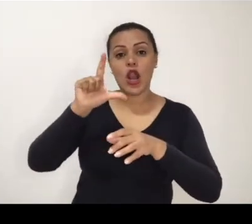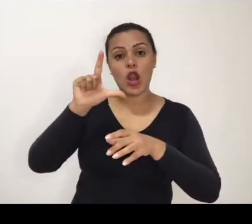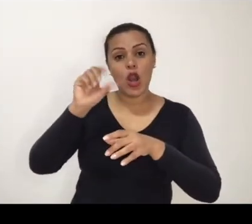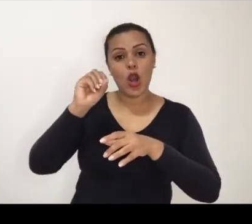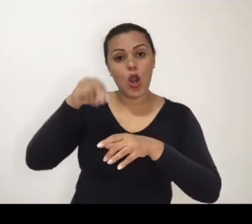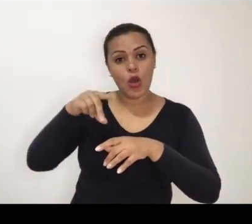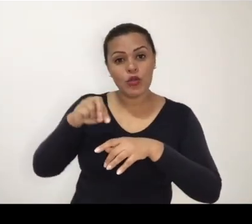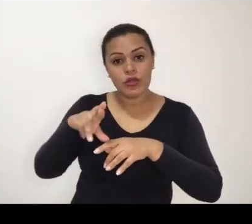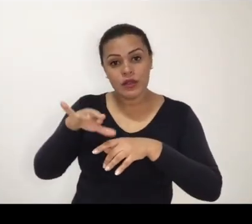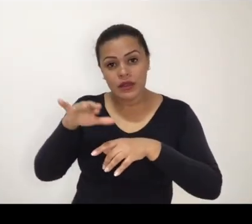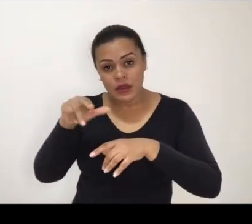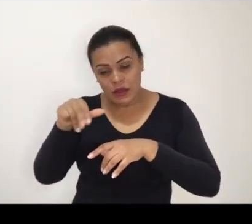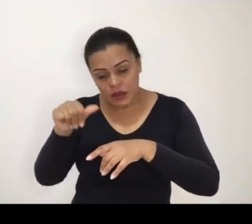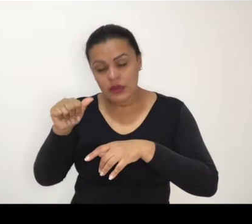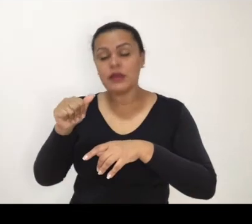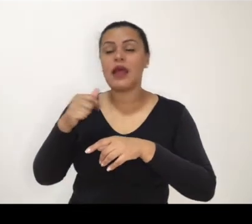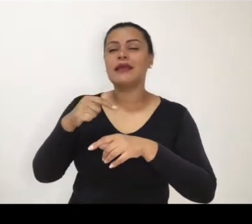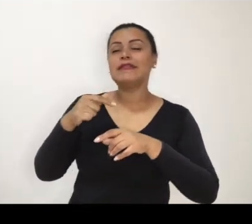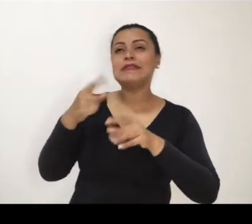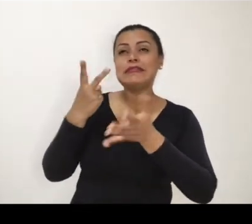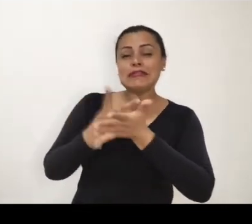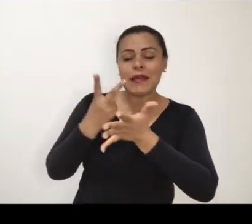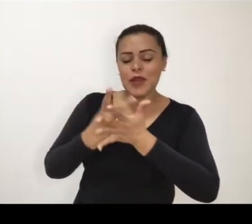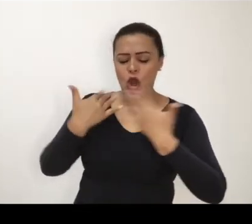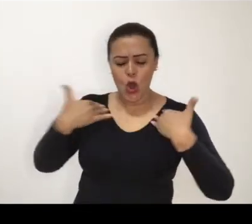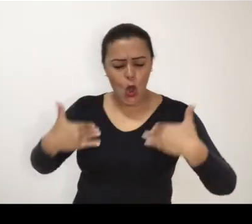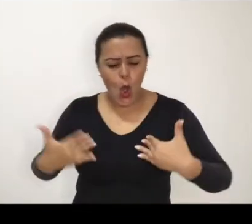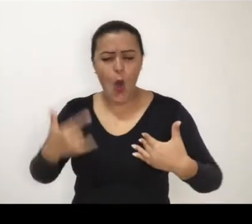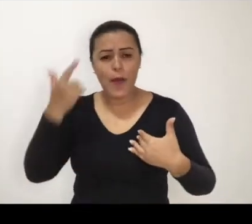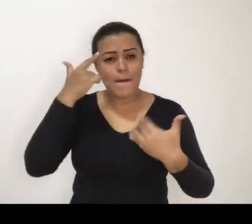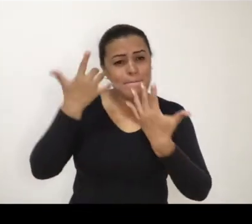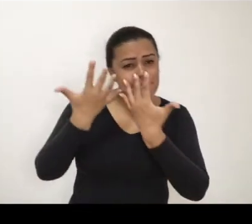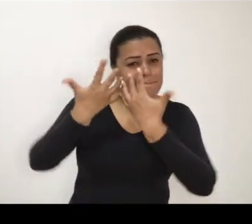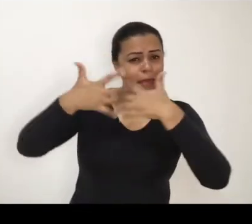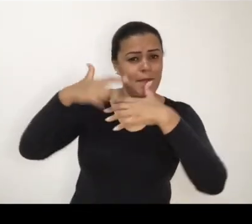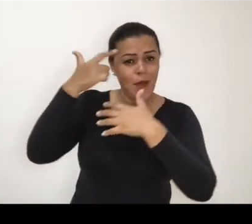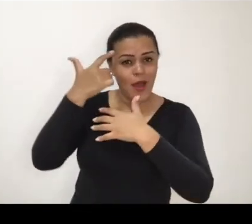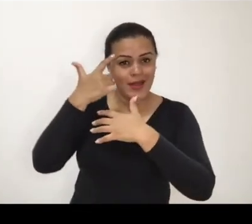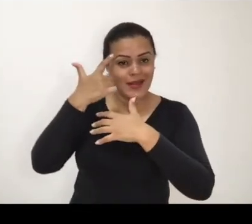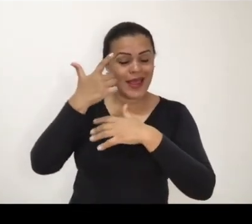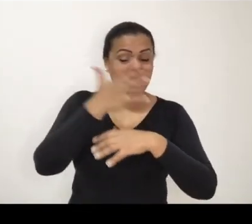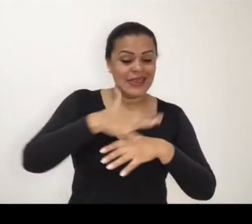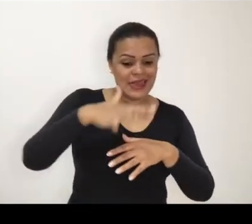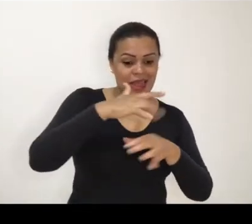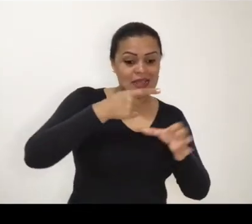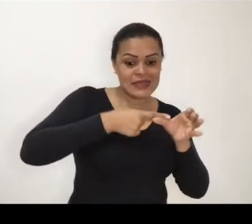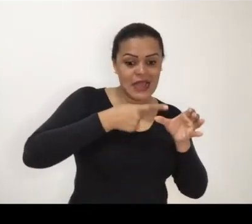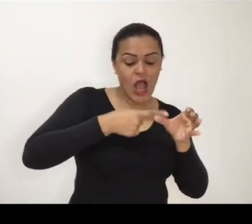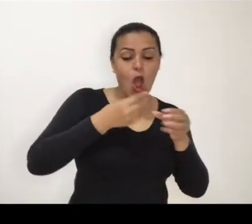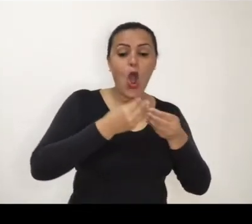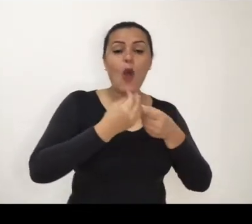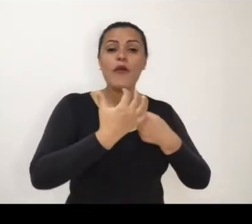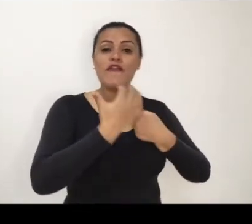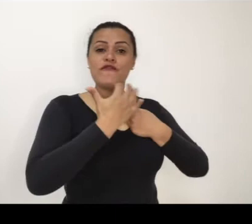né? E como a minha formação na cidade afetava o meu próprio trabalho, né? E isso eu venho